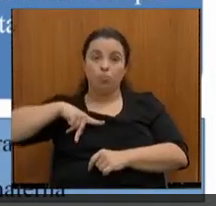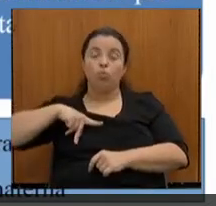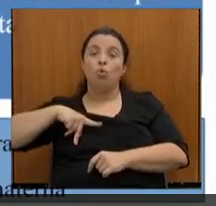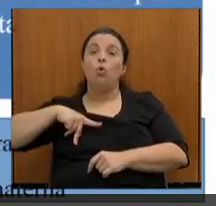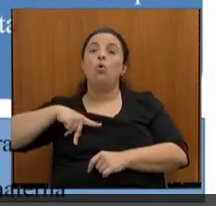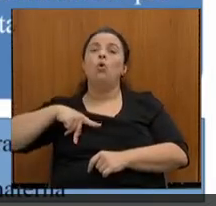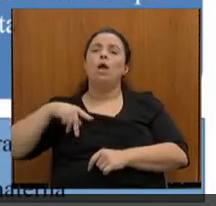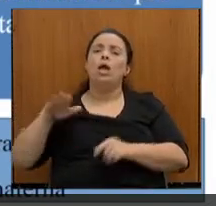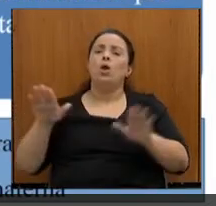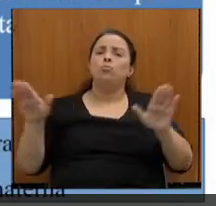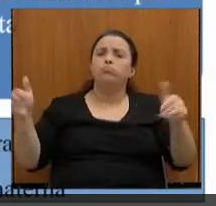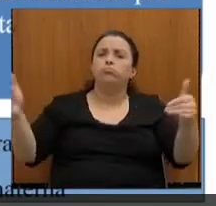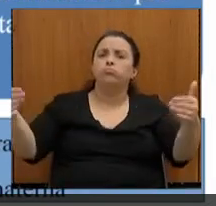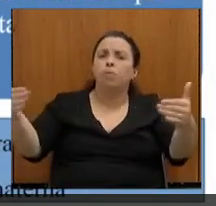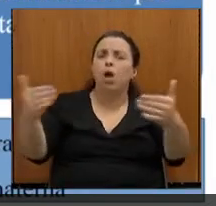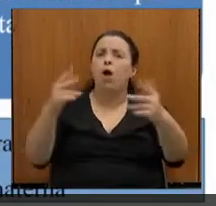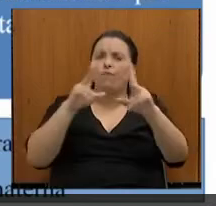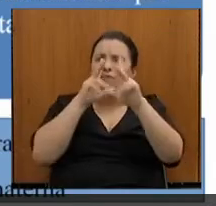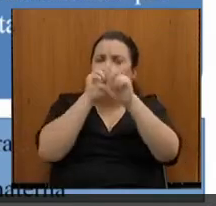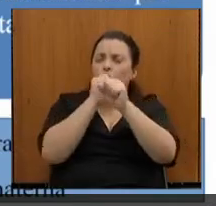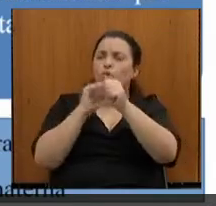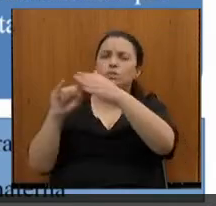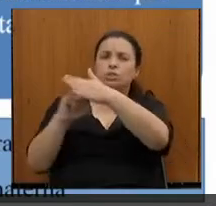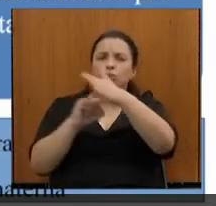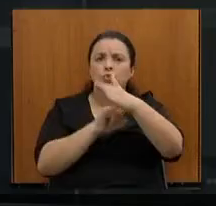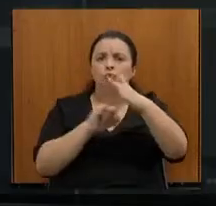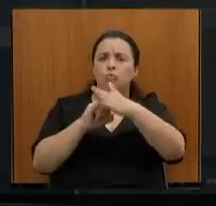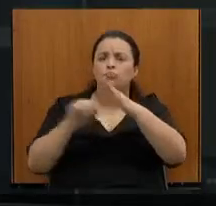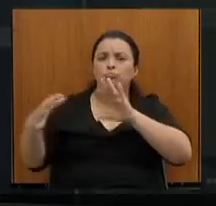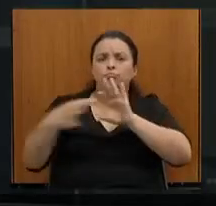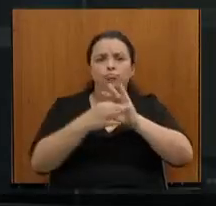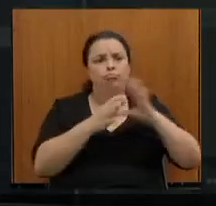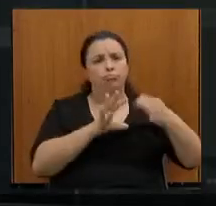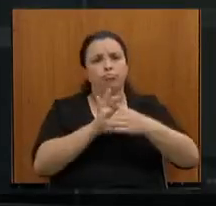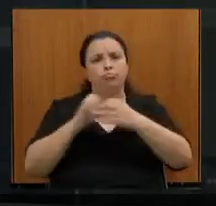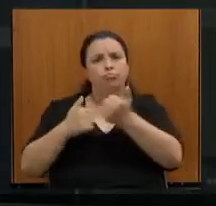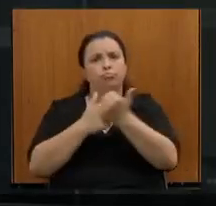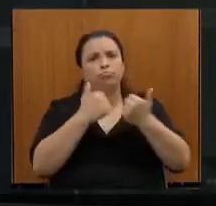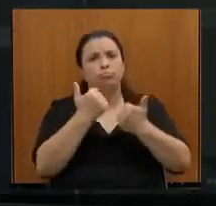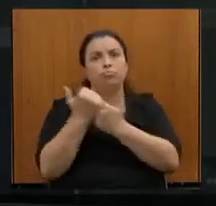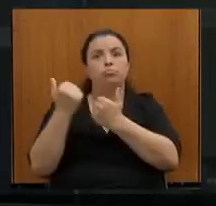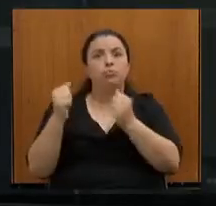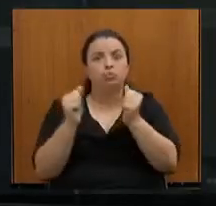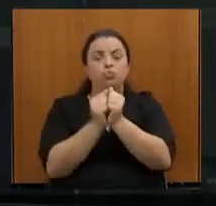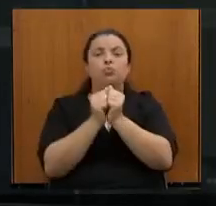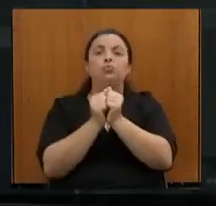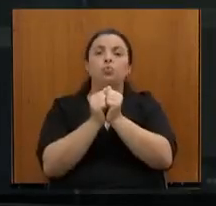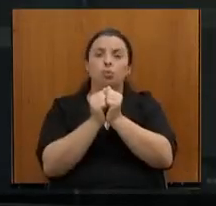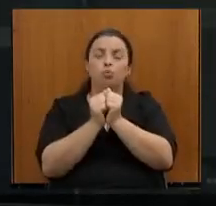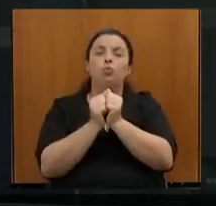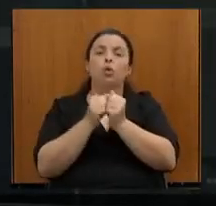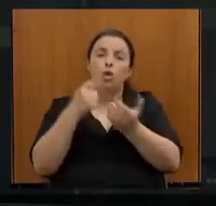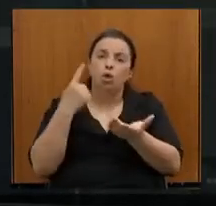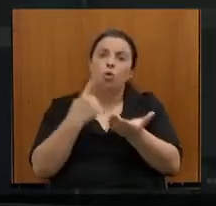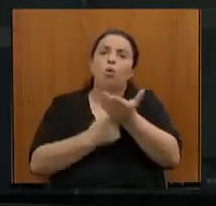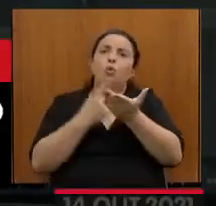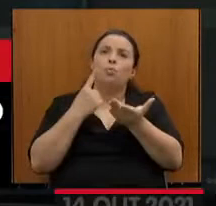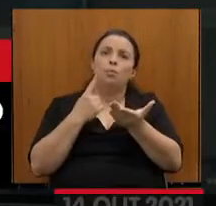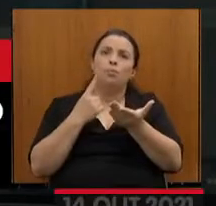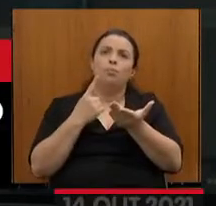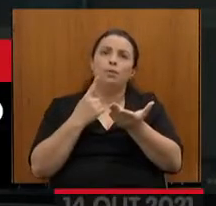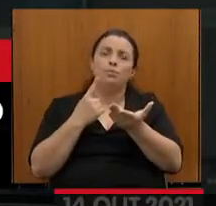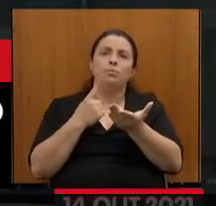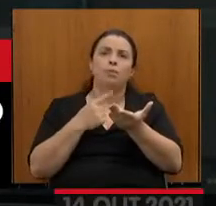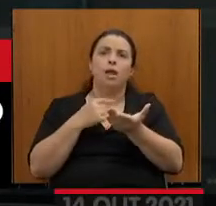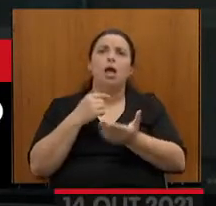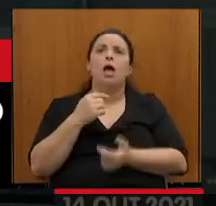de energia, entre as instituições envolvidas, entre as pessoas envolvidas e comprometidas com a causa da redução da